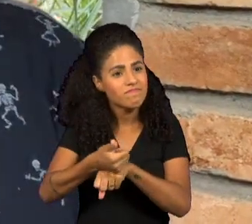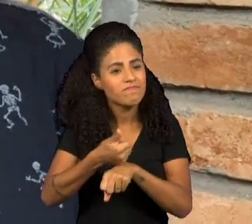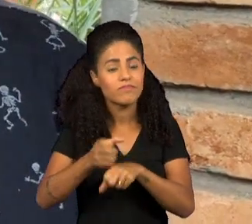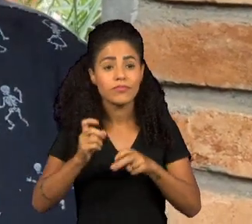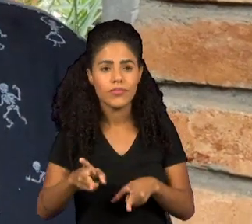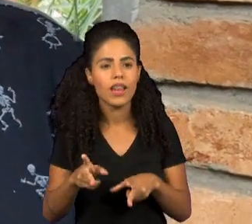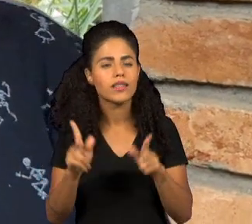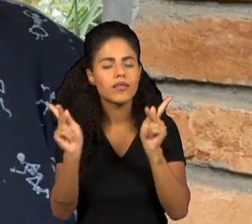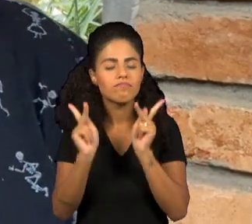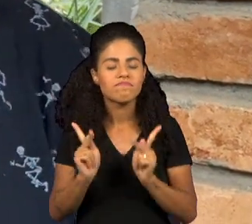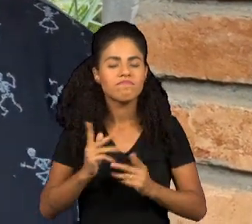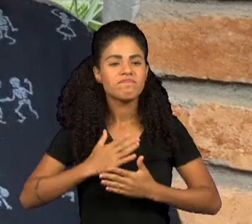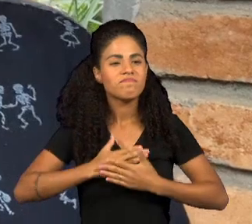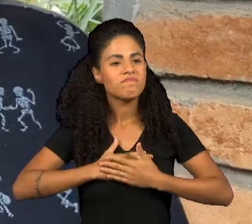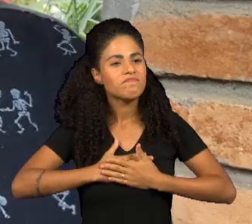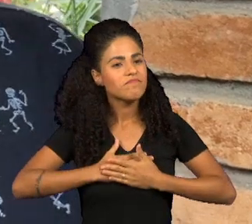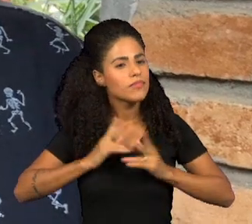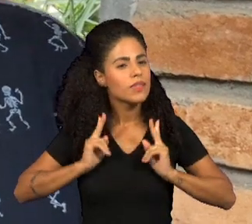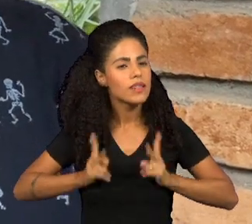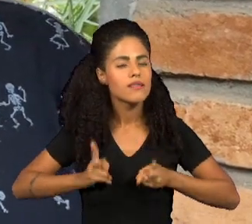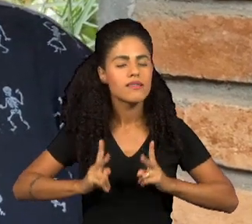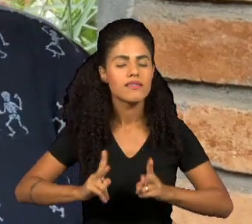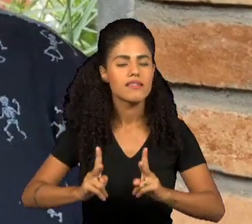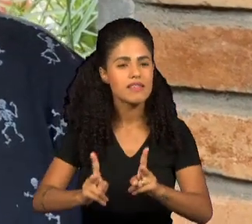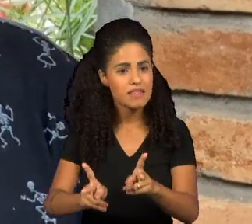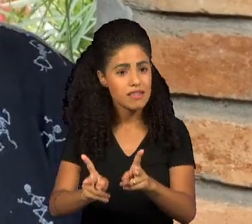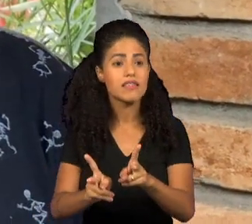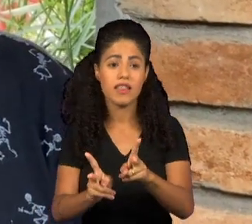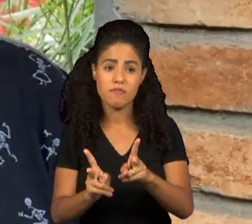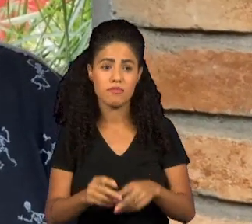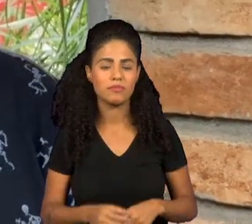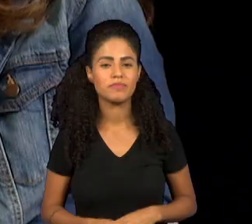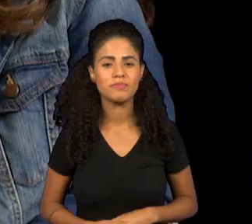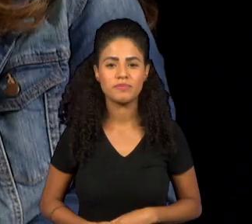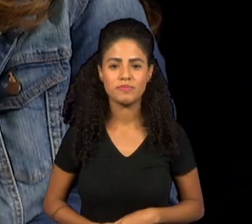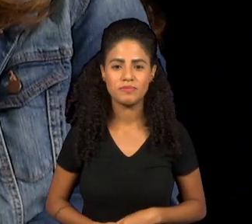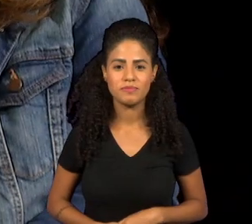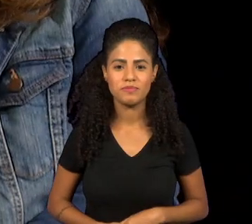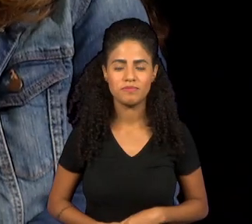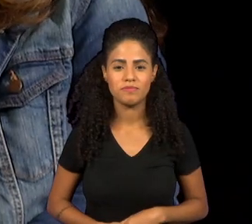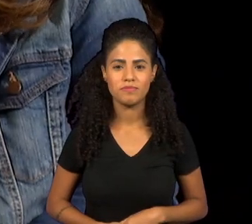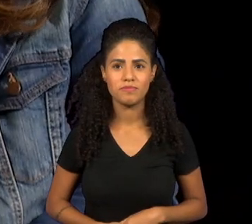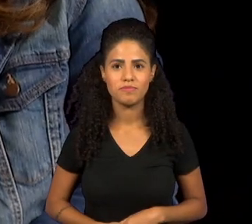fique em paz, sem passividade, como dizia Augusto Boal.